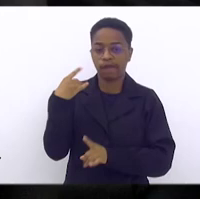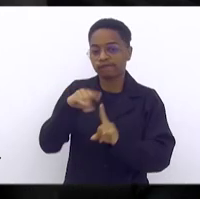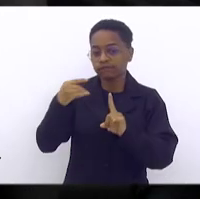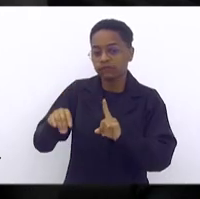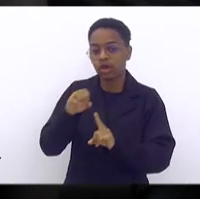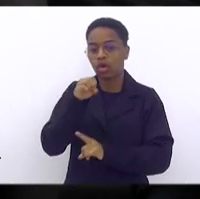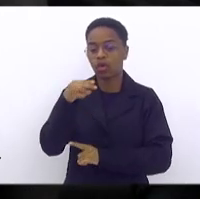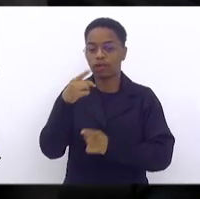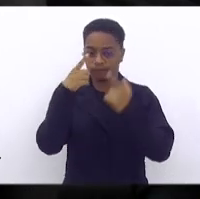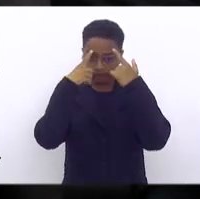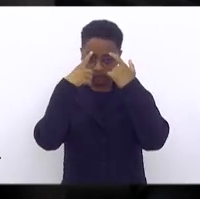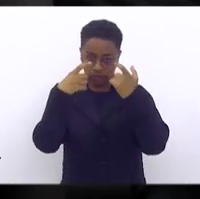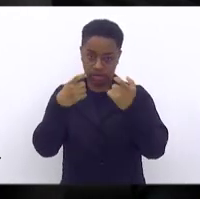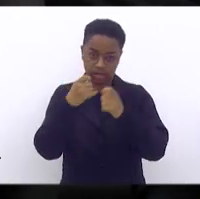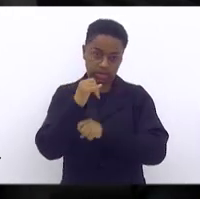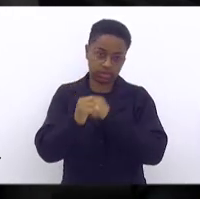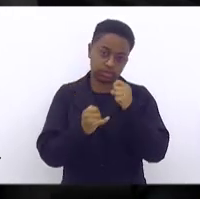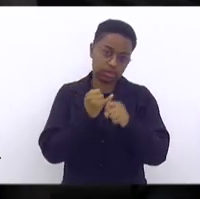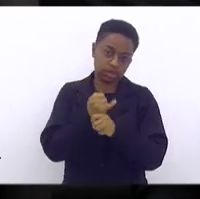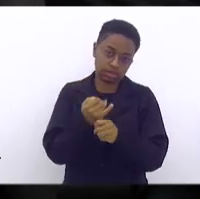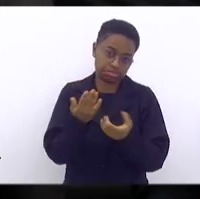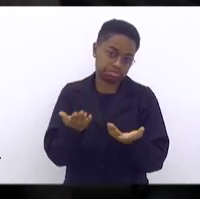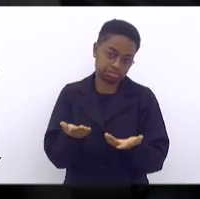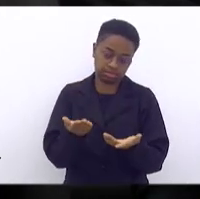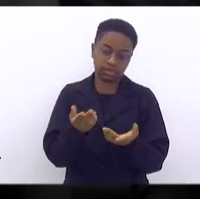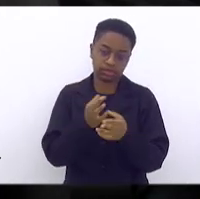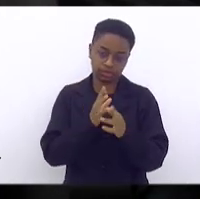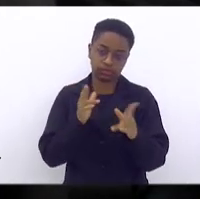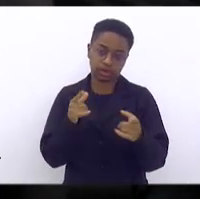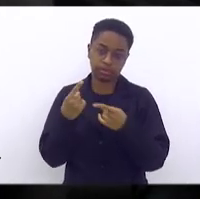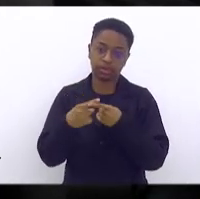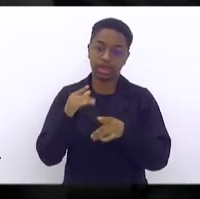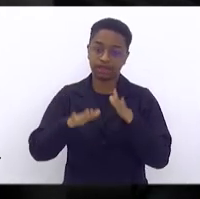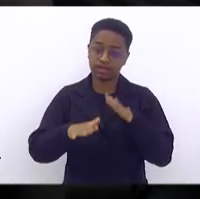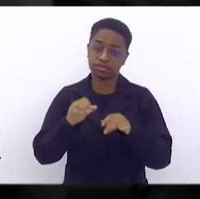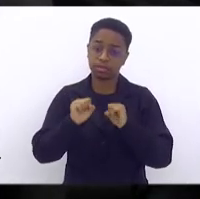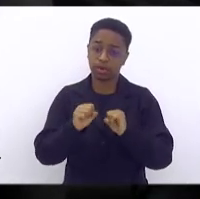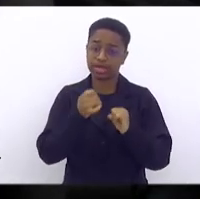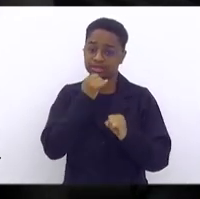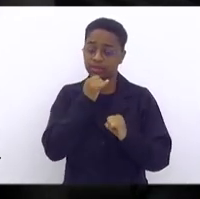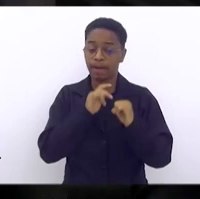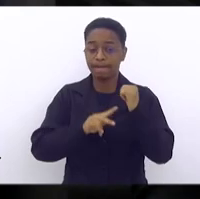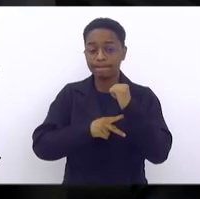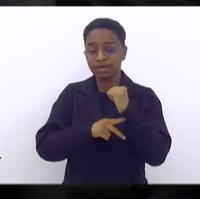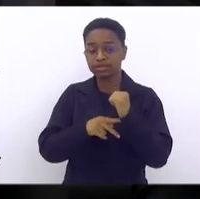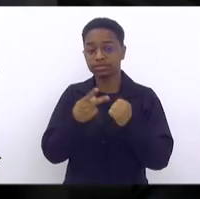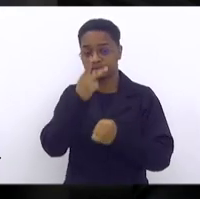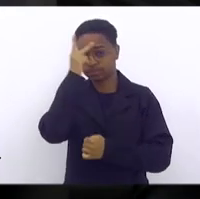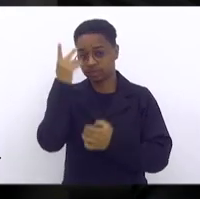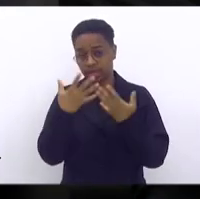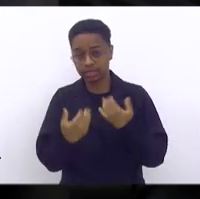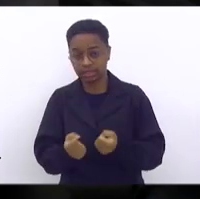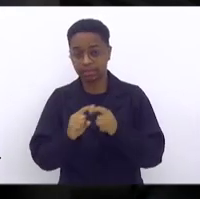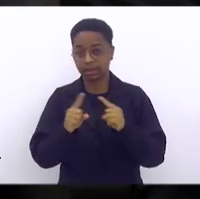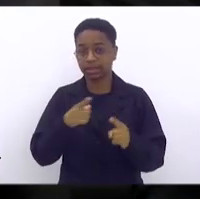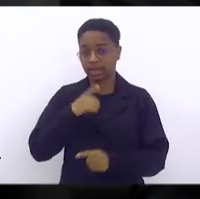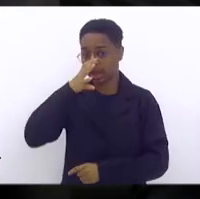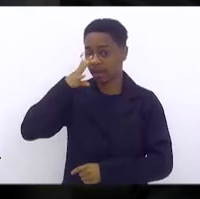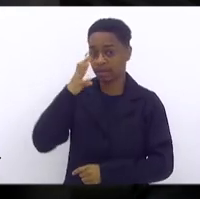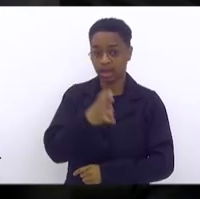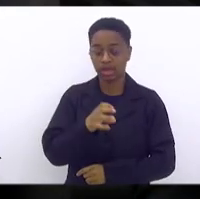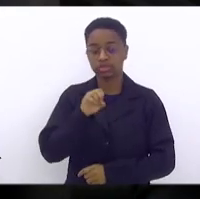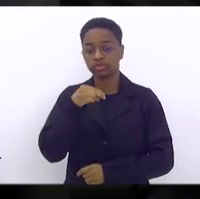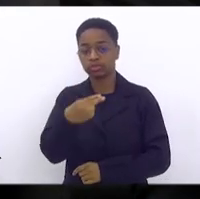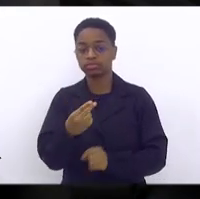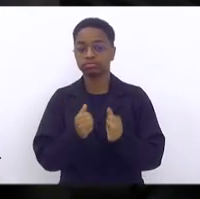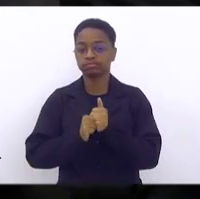internet, né? No meio cibernético, telemático. Às vezes, é até um pix, né, que a pessoa recebe ali com uma ameaça, uma intimidação, é uma perseguição,